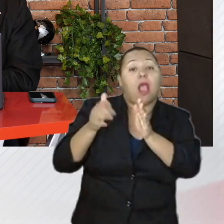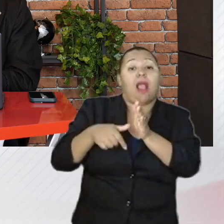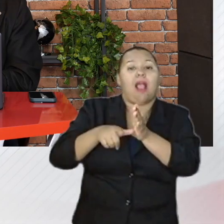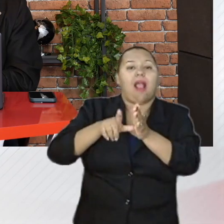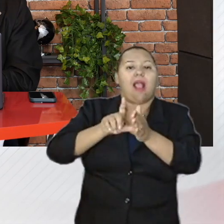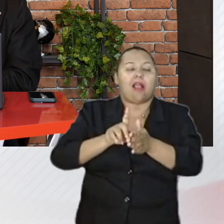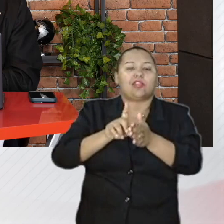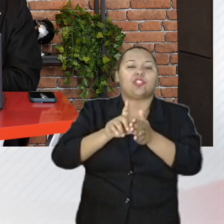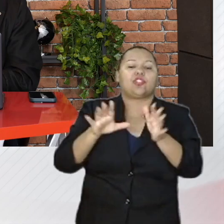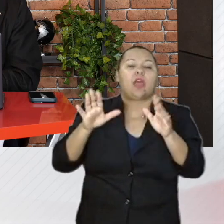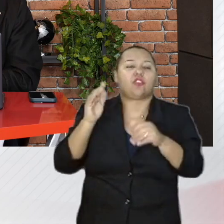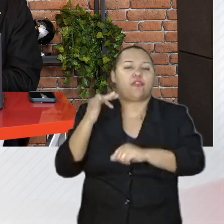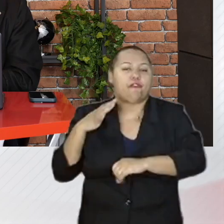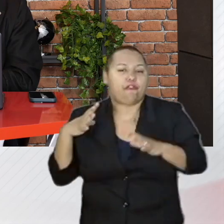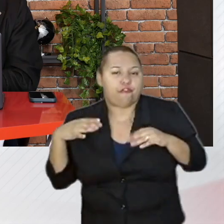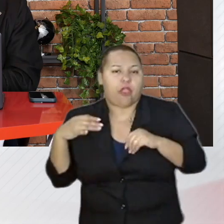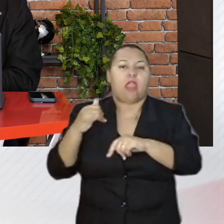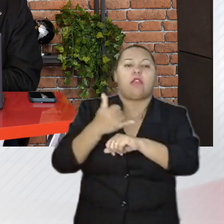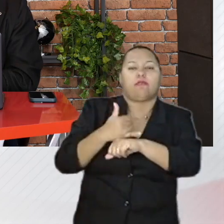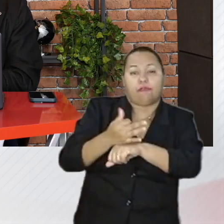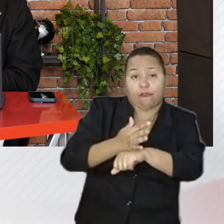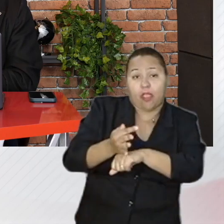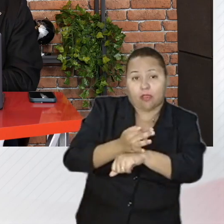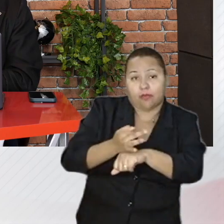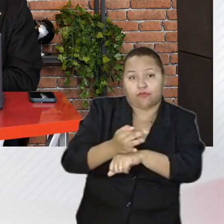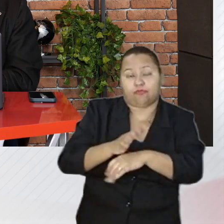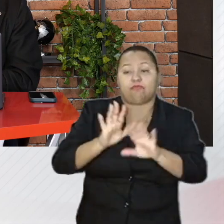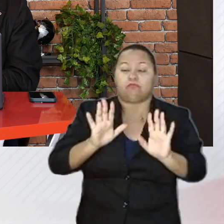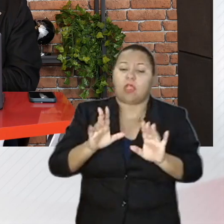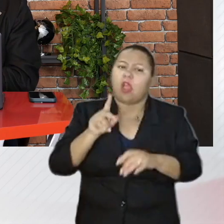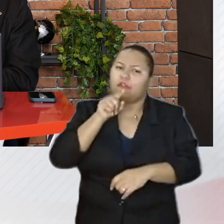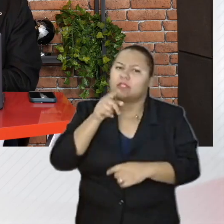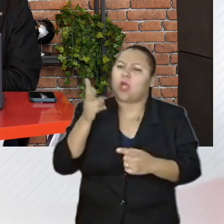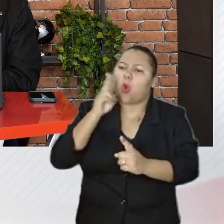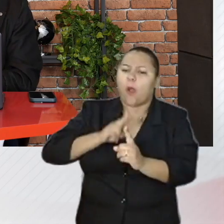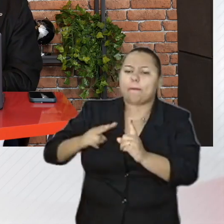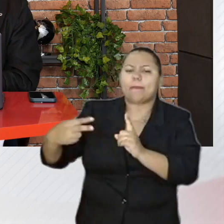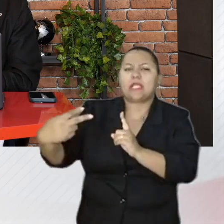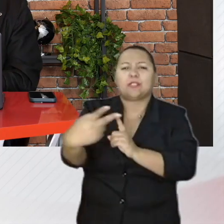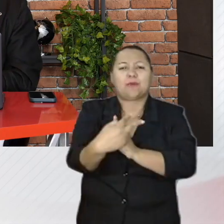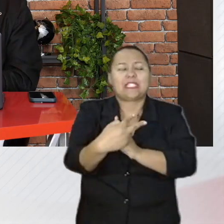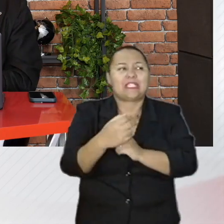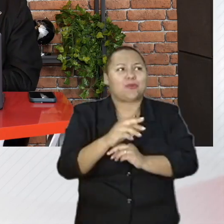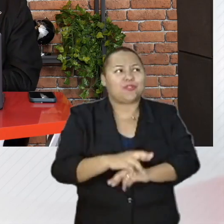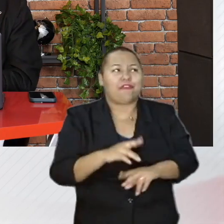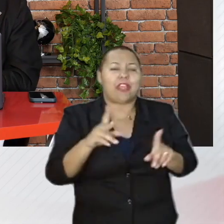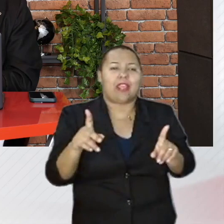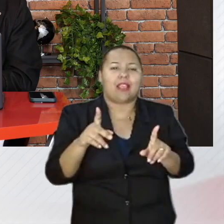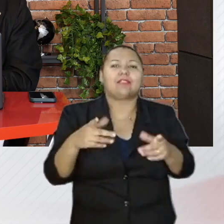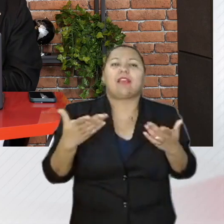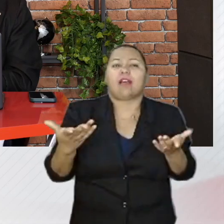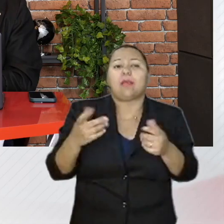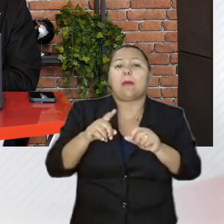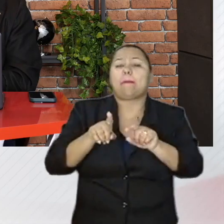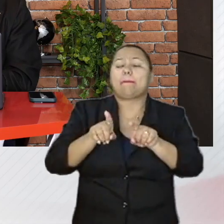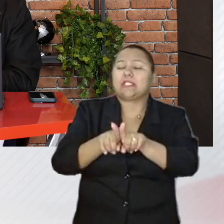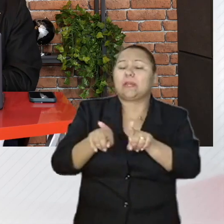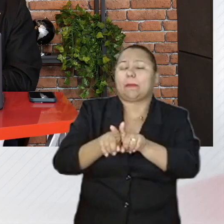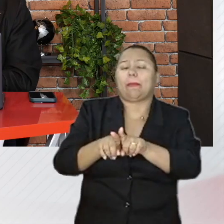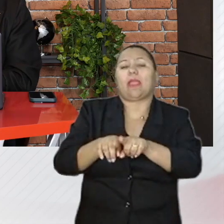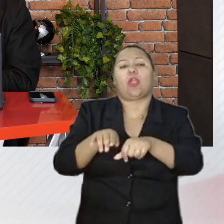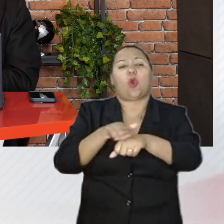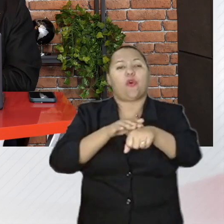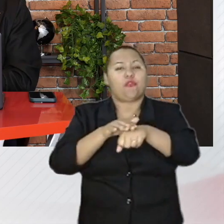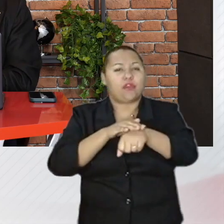tem um olhar não diferenciado, né? Mas você procura debater essa questão do corte de gênero em relação à